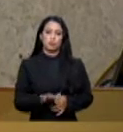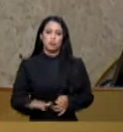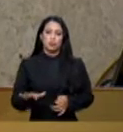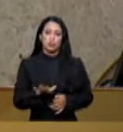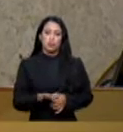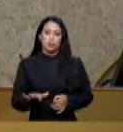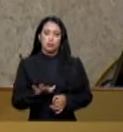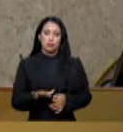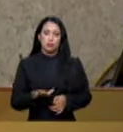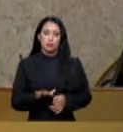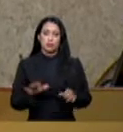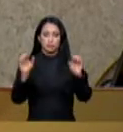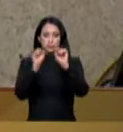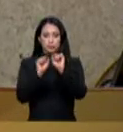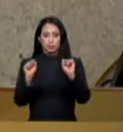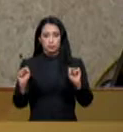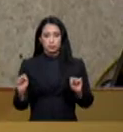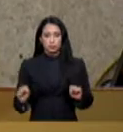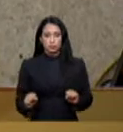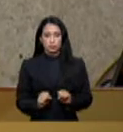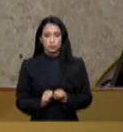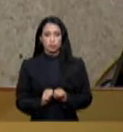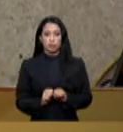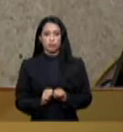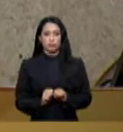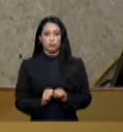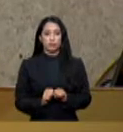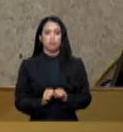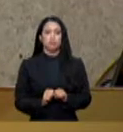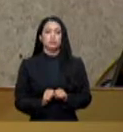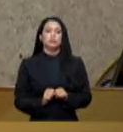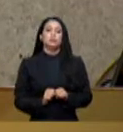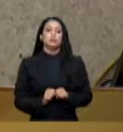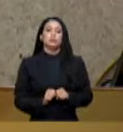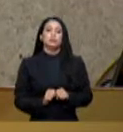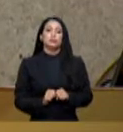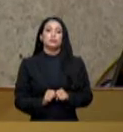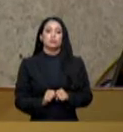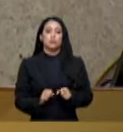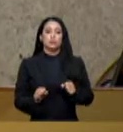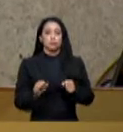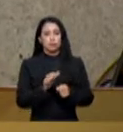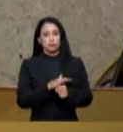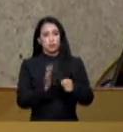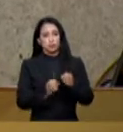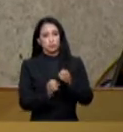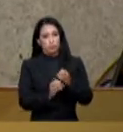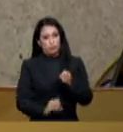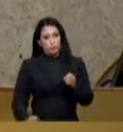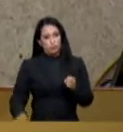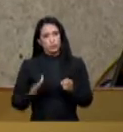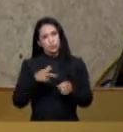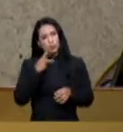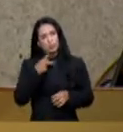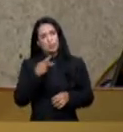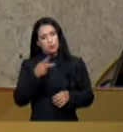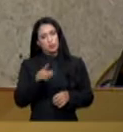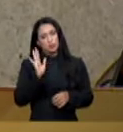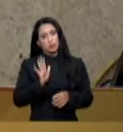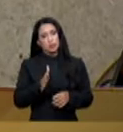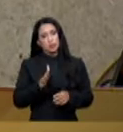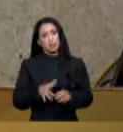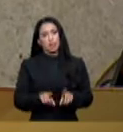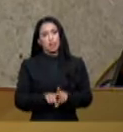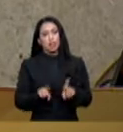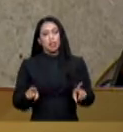Sistema Nacional de Informações sobre Saneamento informa, como eu já disse, mas a ministra Carmen não